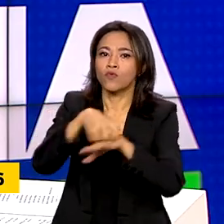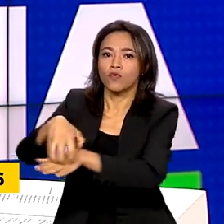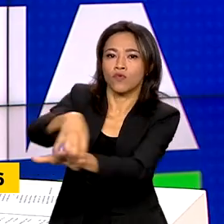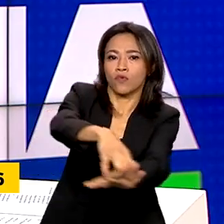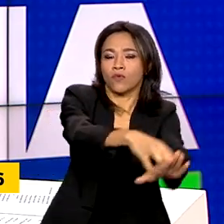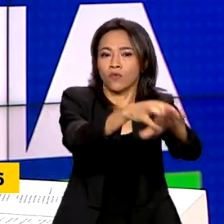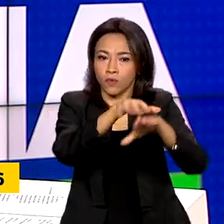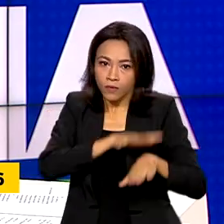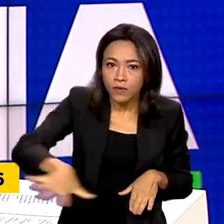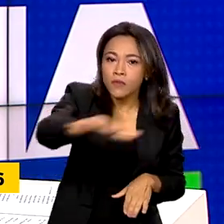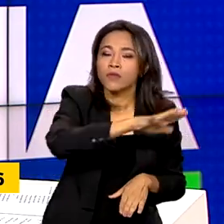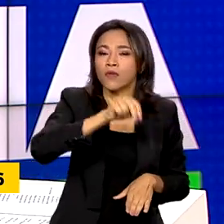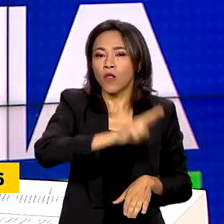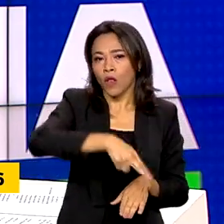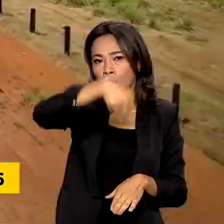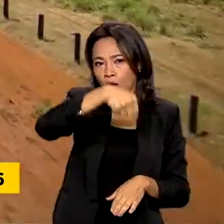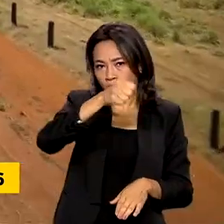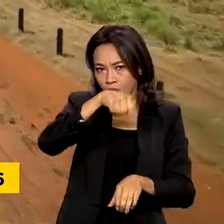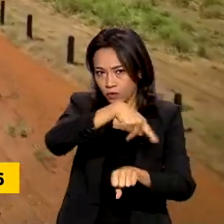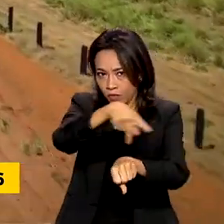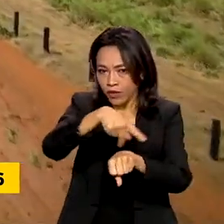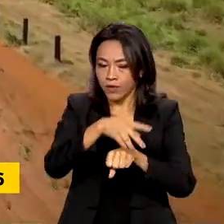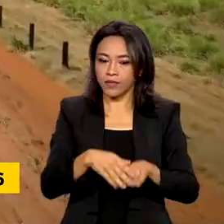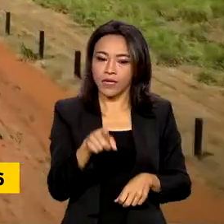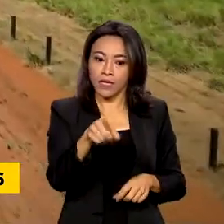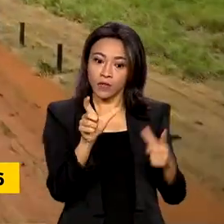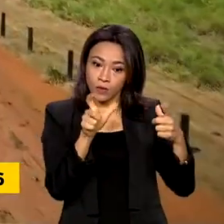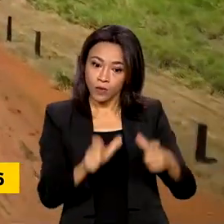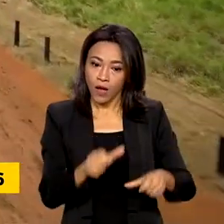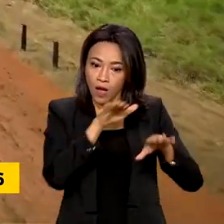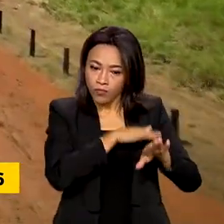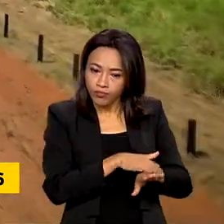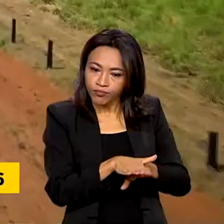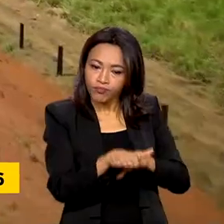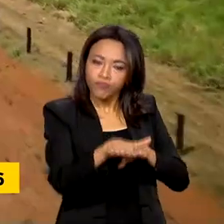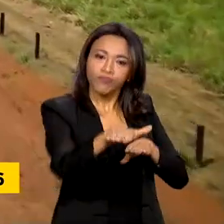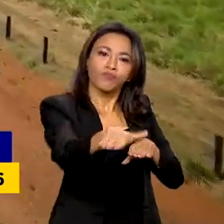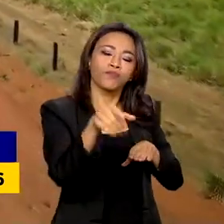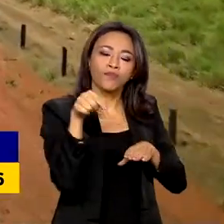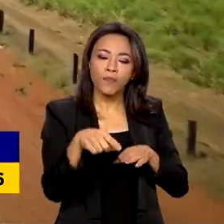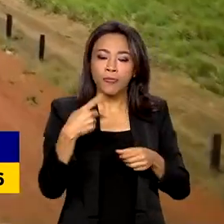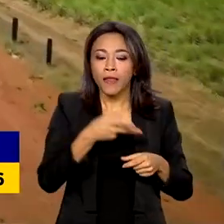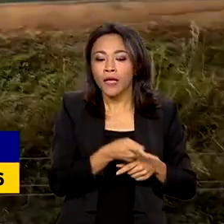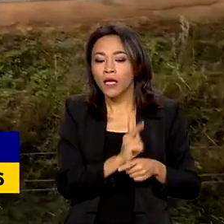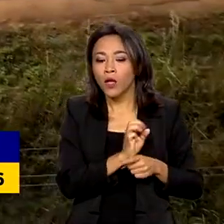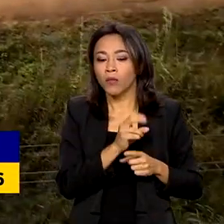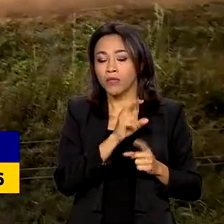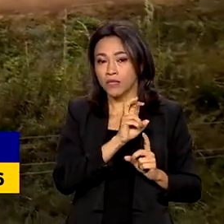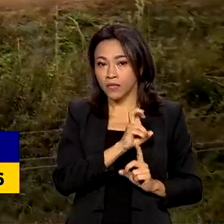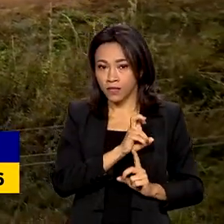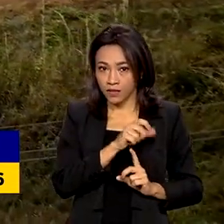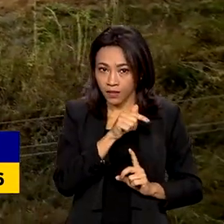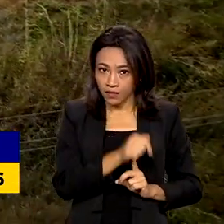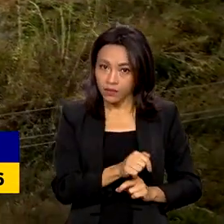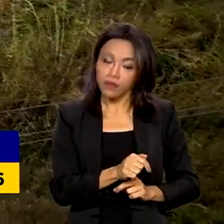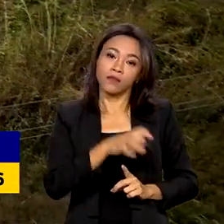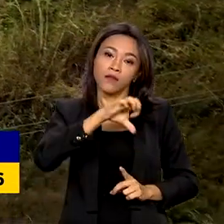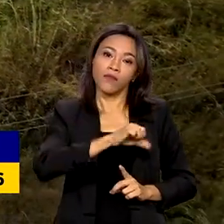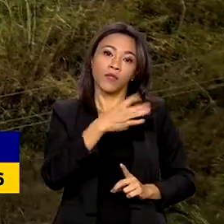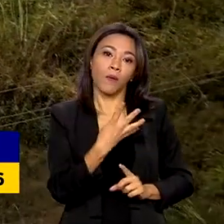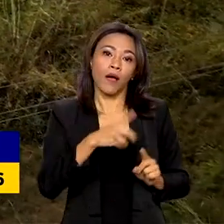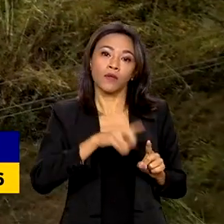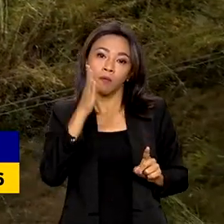na região norte do país o trecho recuperado está localizado entre os quilômetros 794